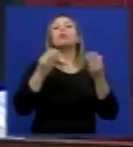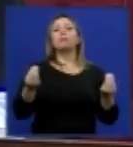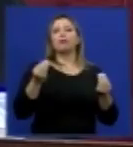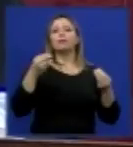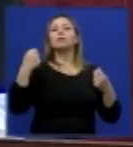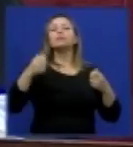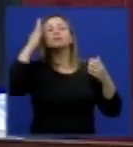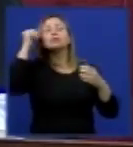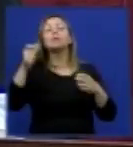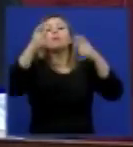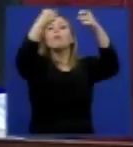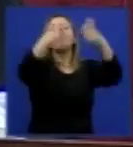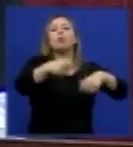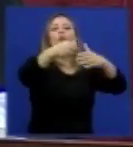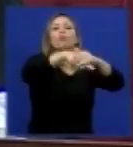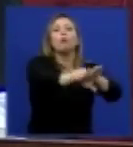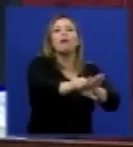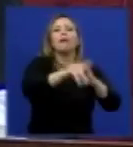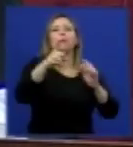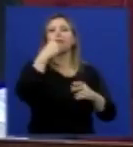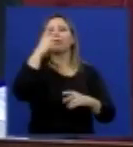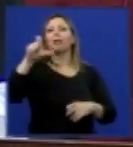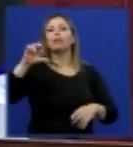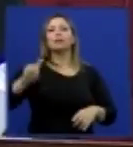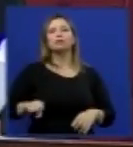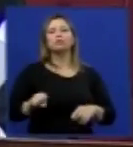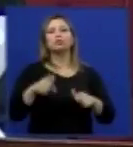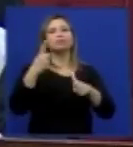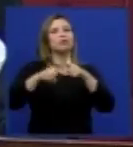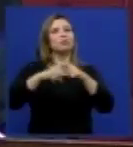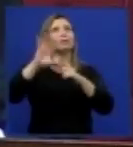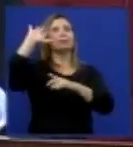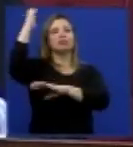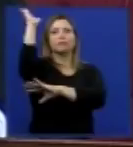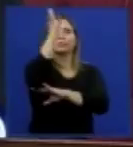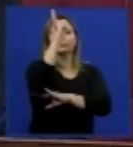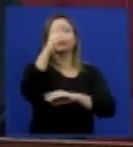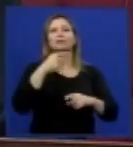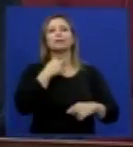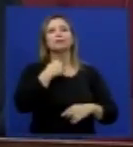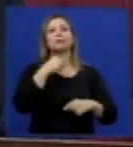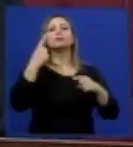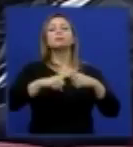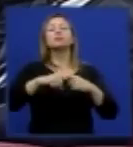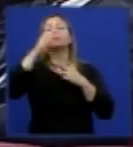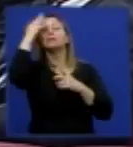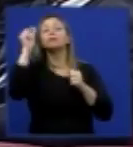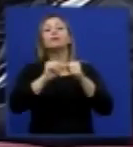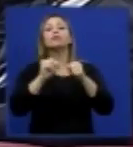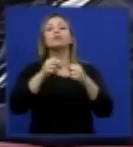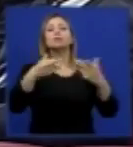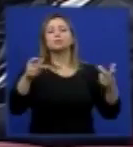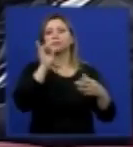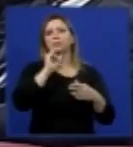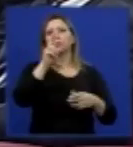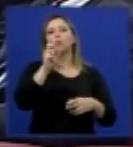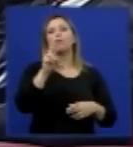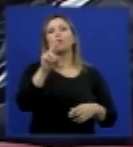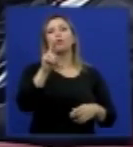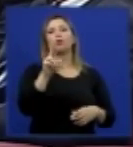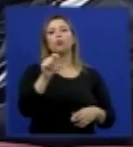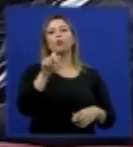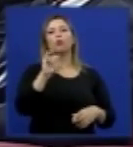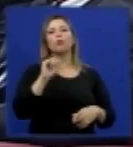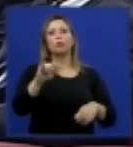em relação à destinação dos pneus remoldados que fossem importados do Uruguai.